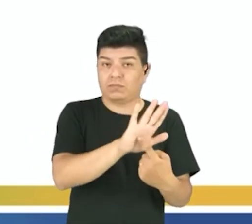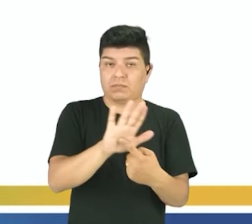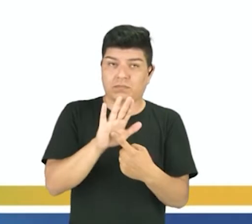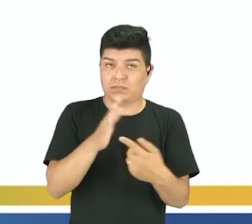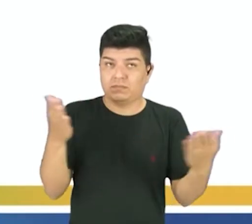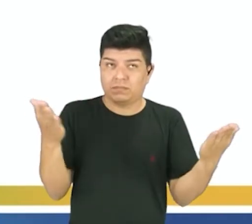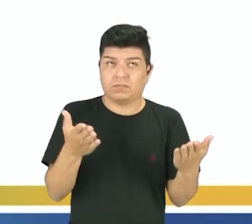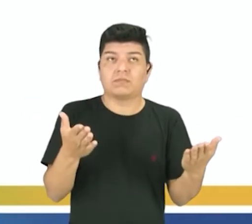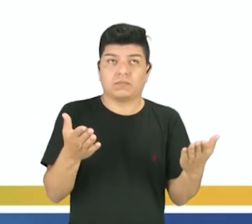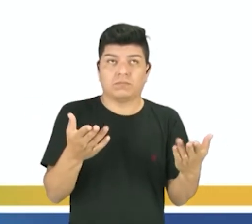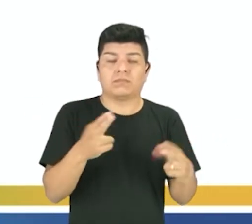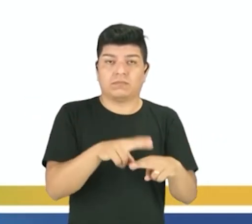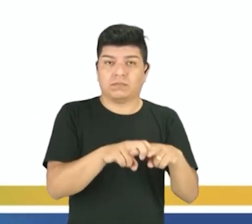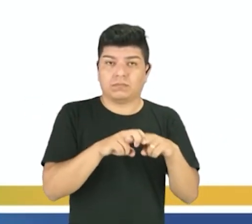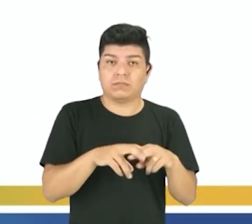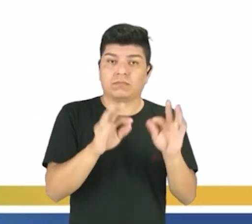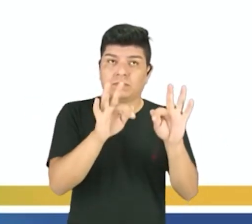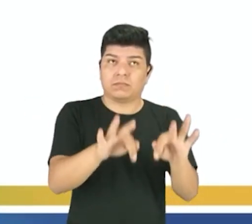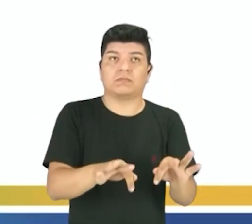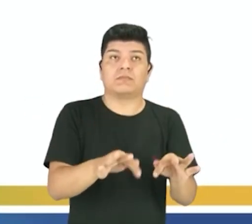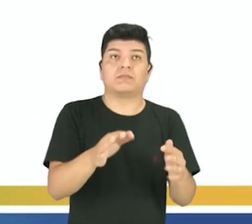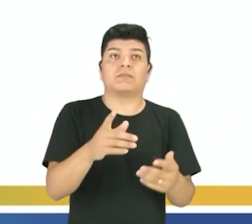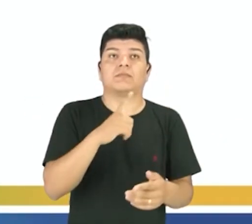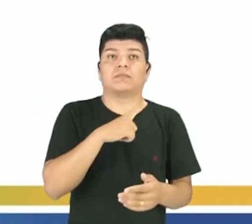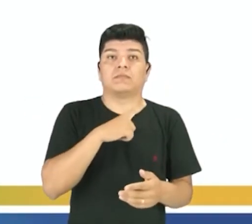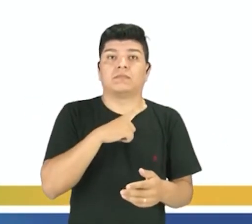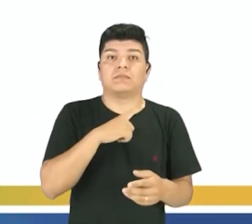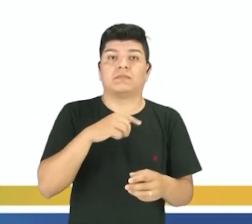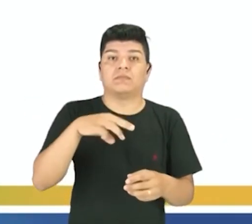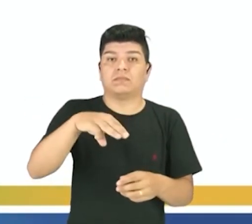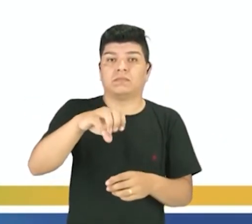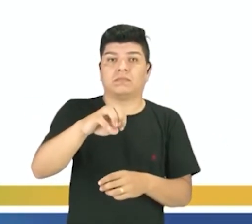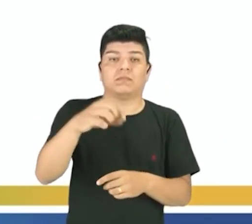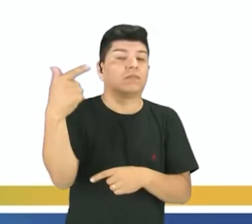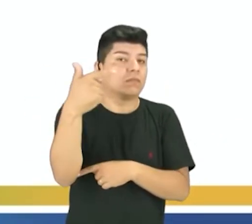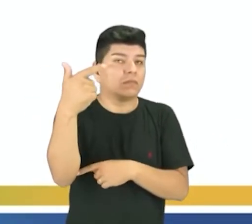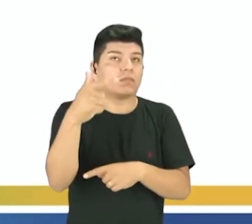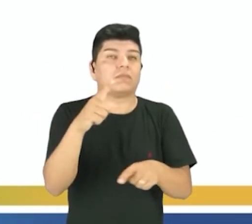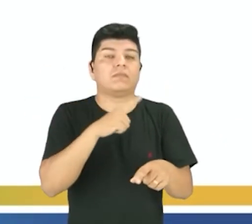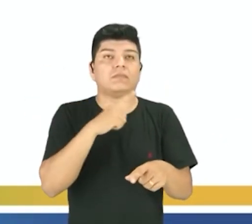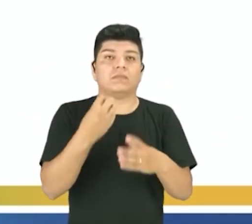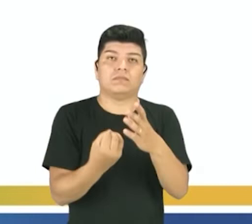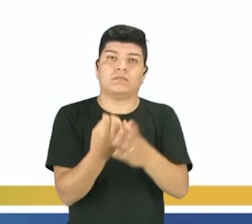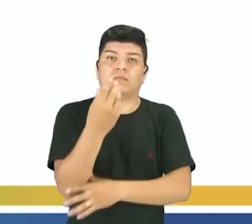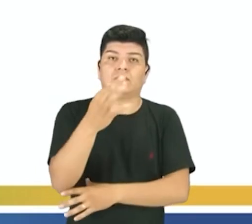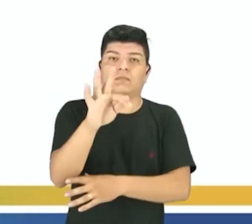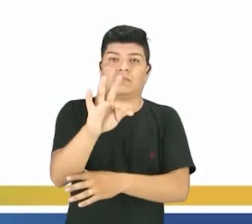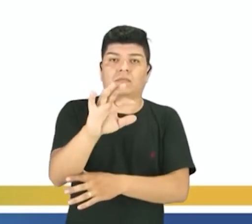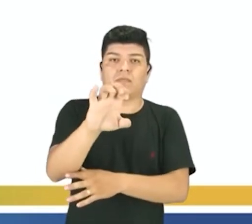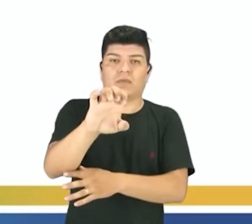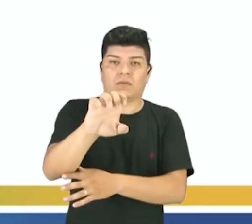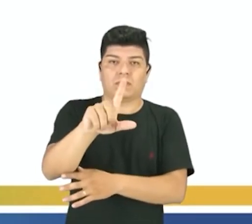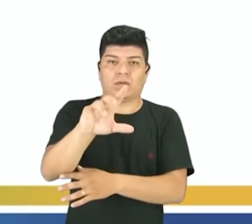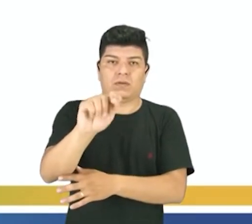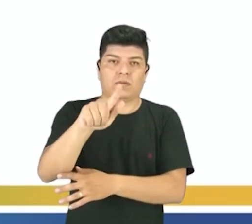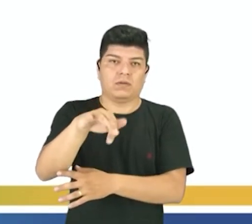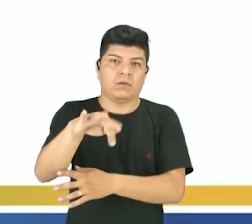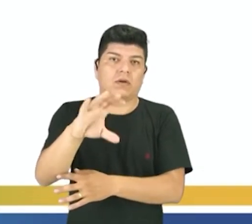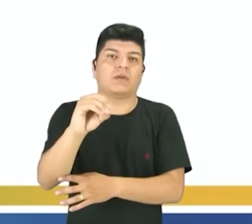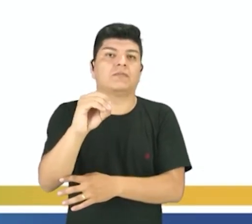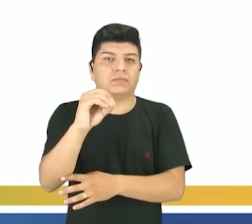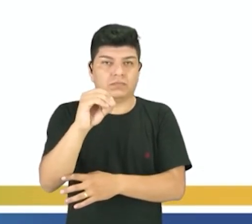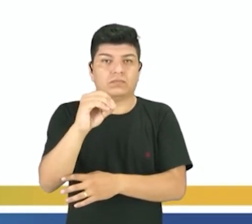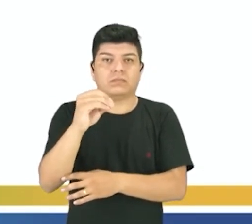agora, né? E por fim, esse meristema secundário, ele vai formar o felogênio e o câmbio, né? Que irão